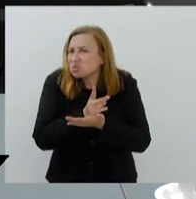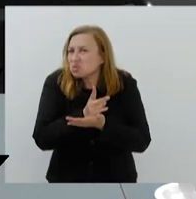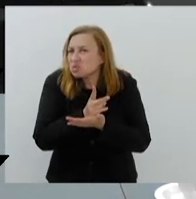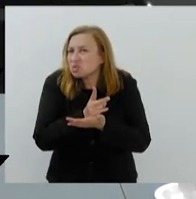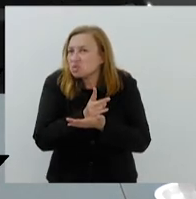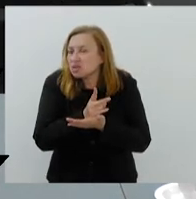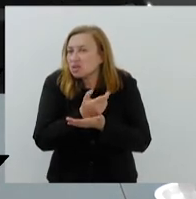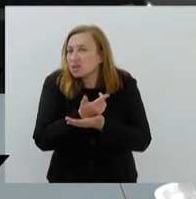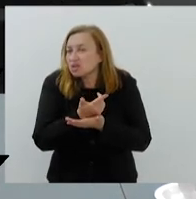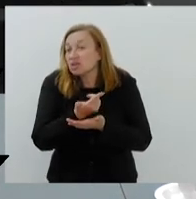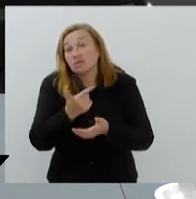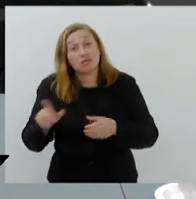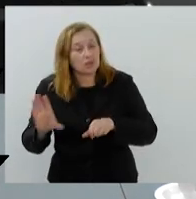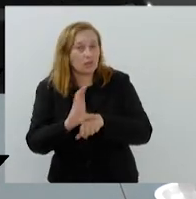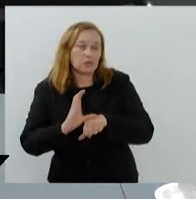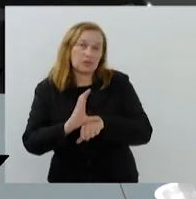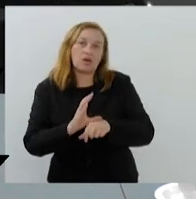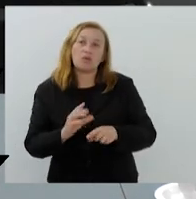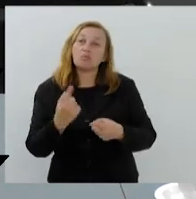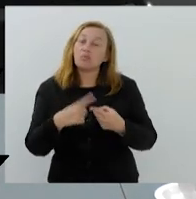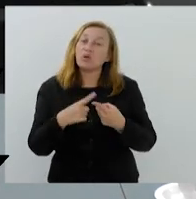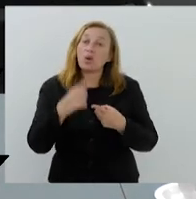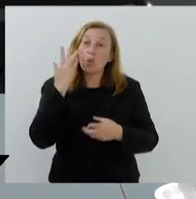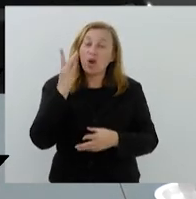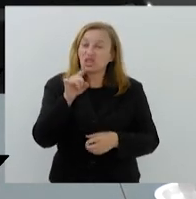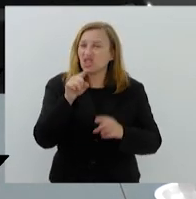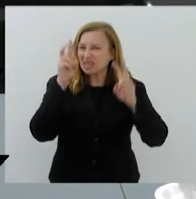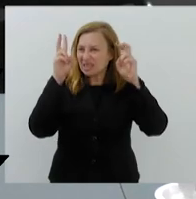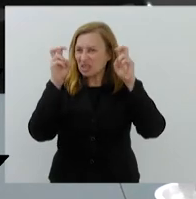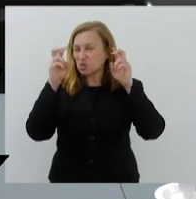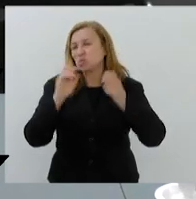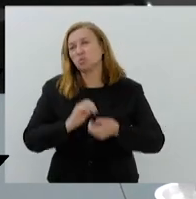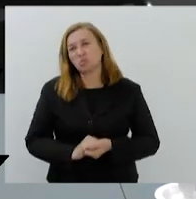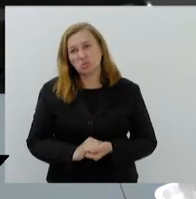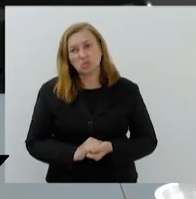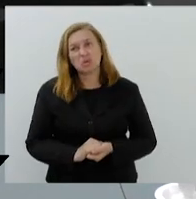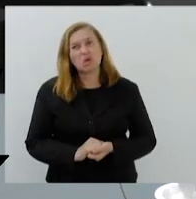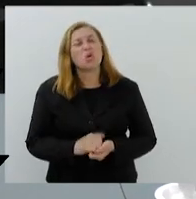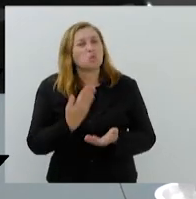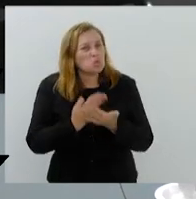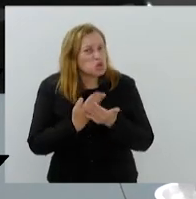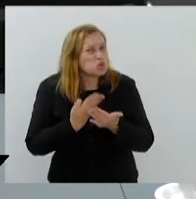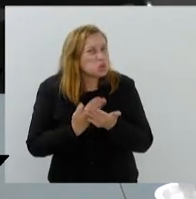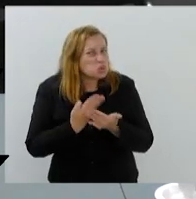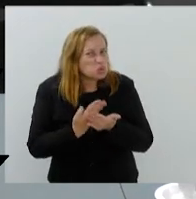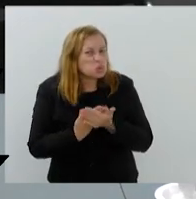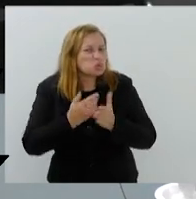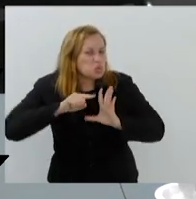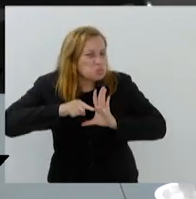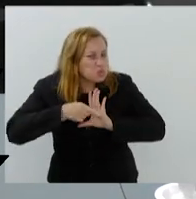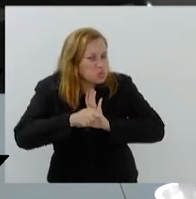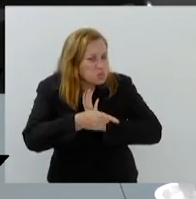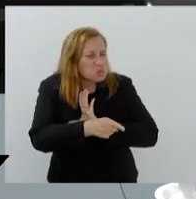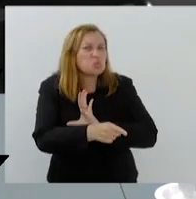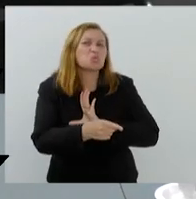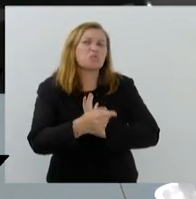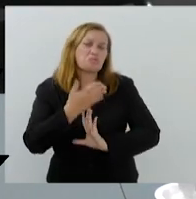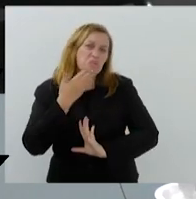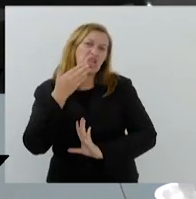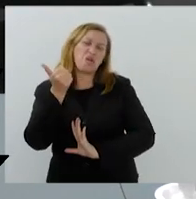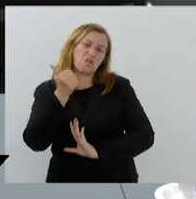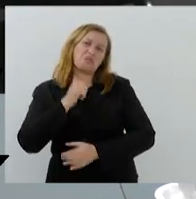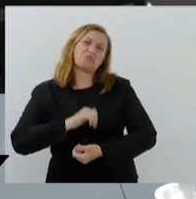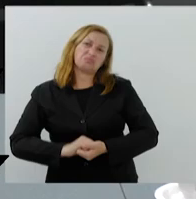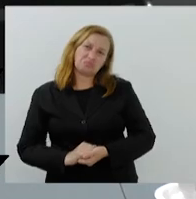é inconstitucional. Eu acho que esse assunto merecia um aprofundamento, uma consulta